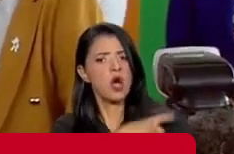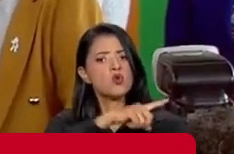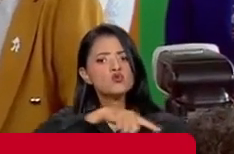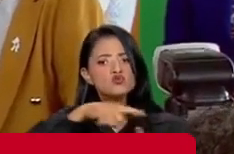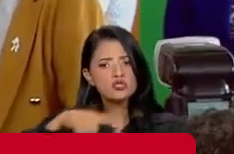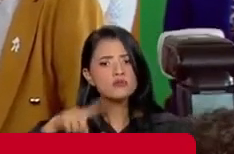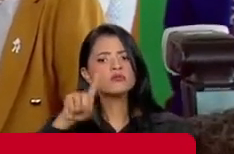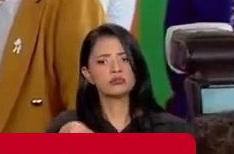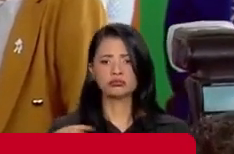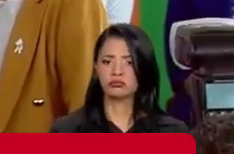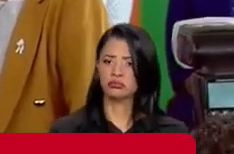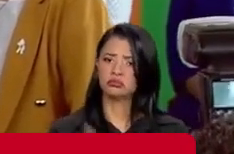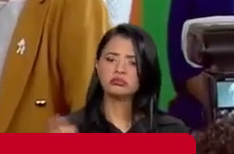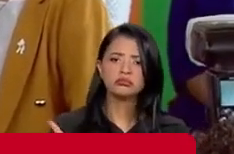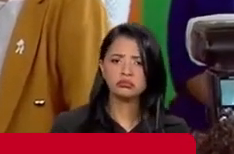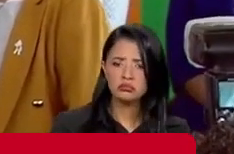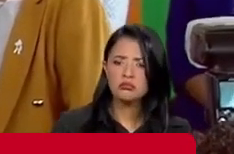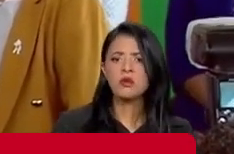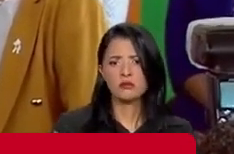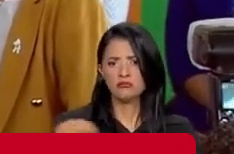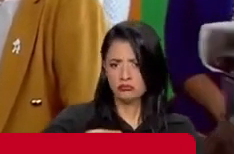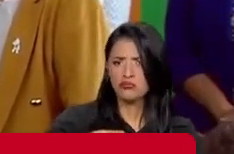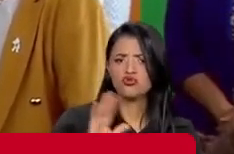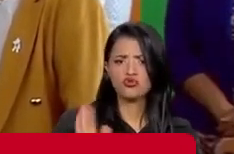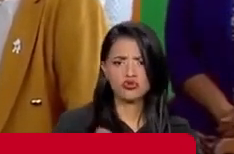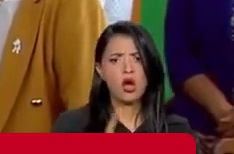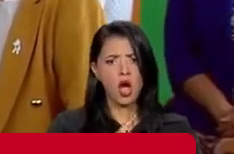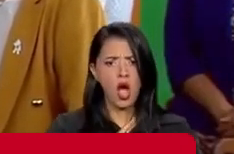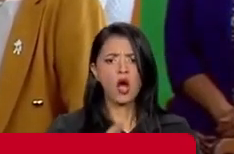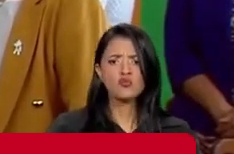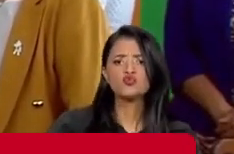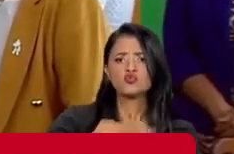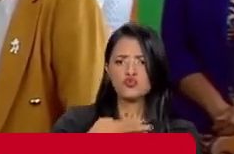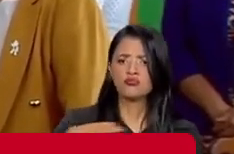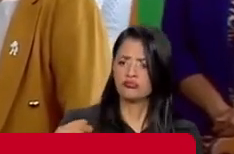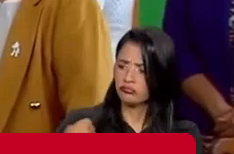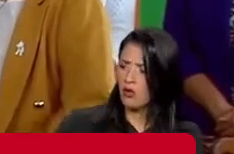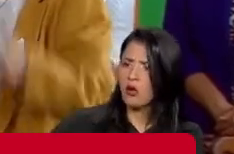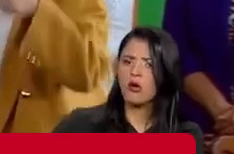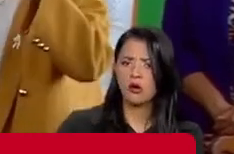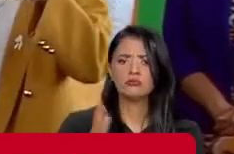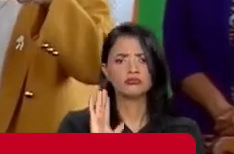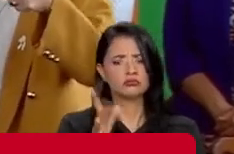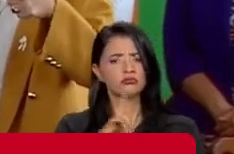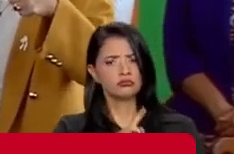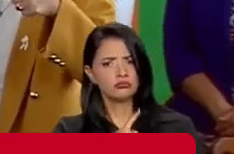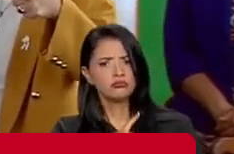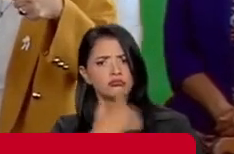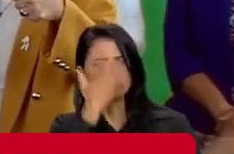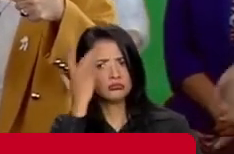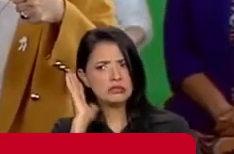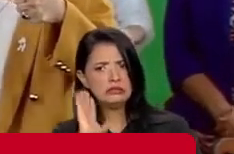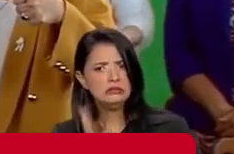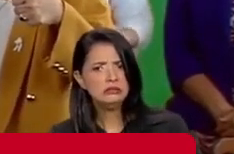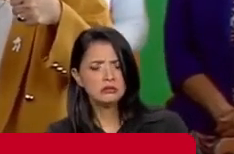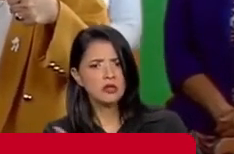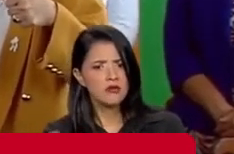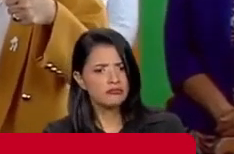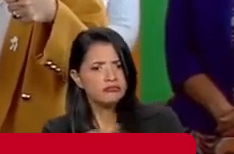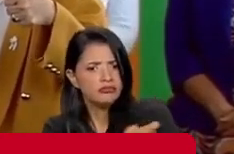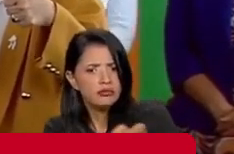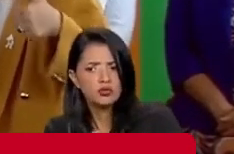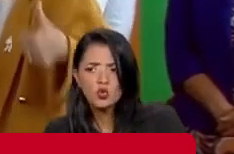importantes que fazem parte já do SUS há muitos anos, o SUS que sempre alcançou níveis de